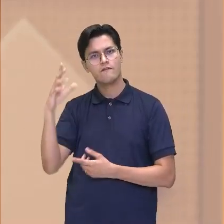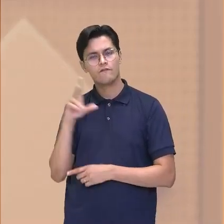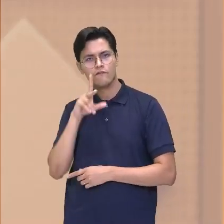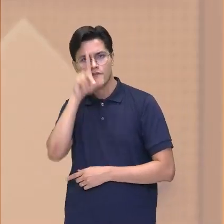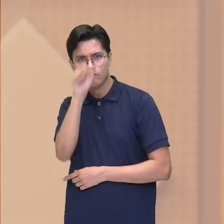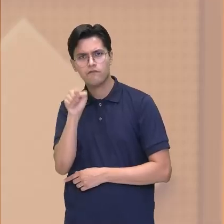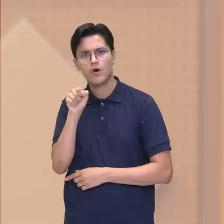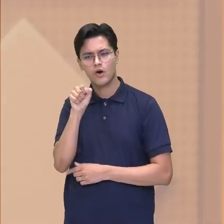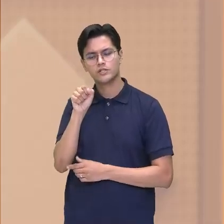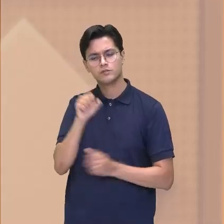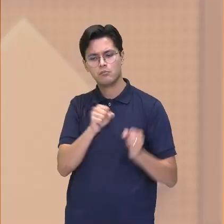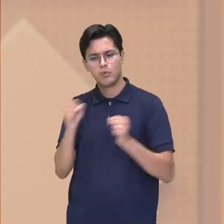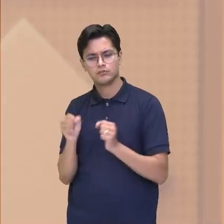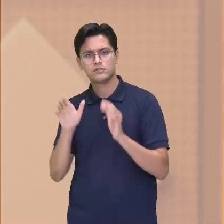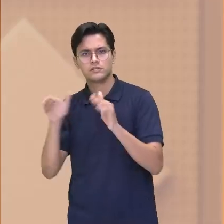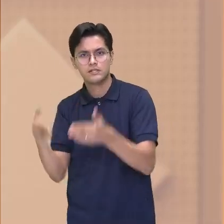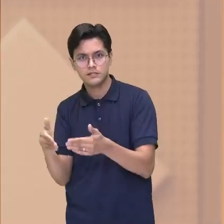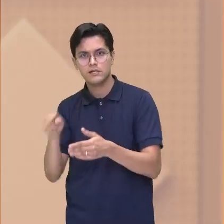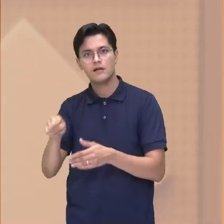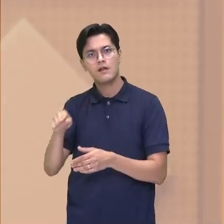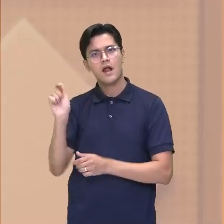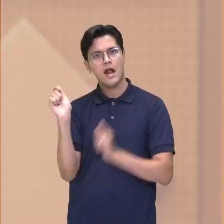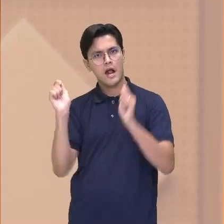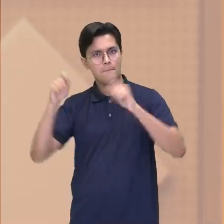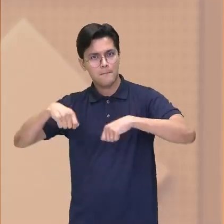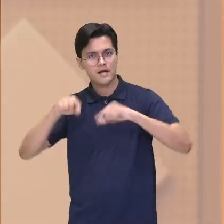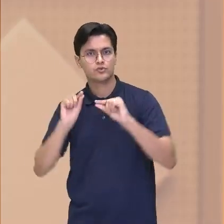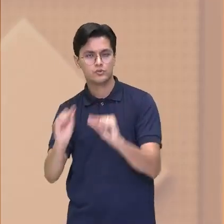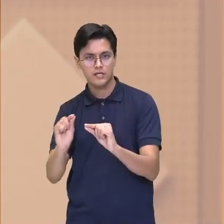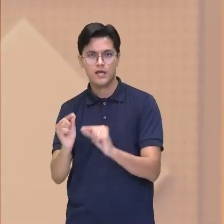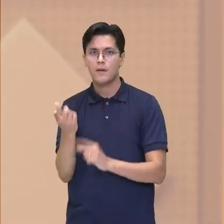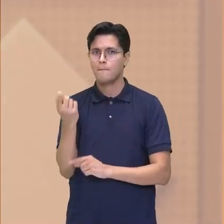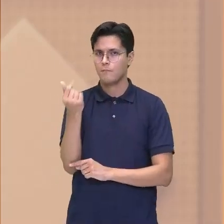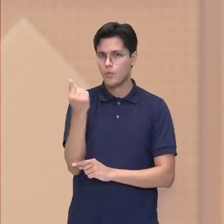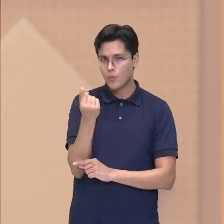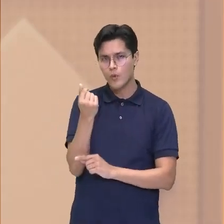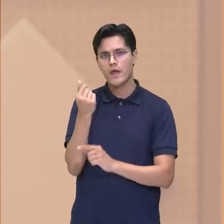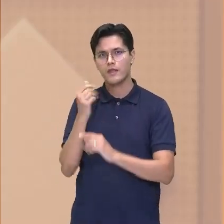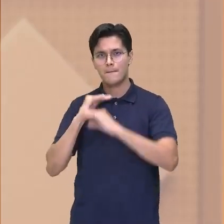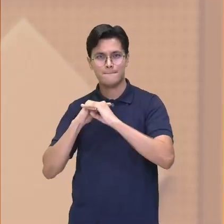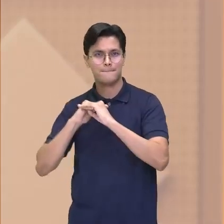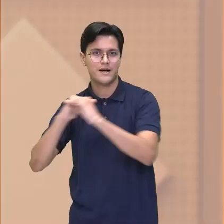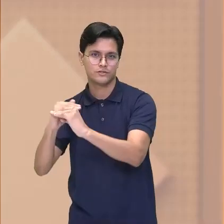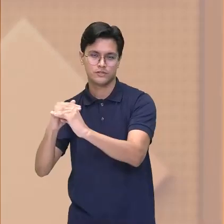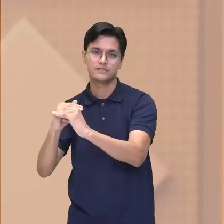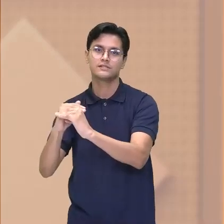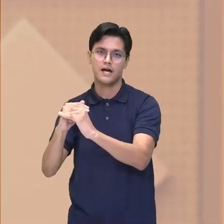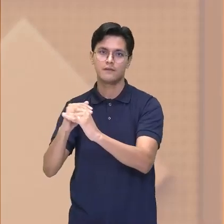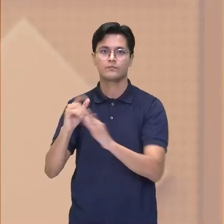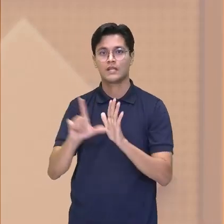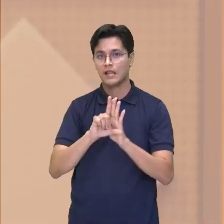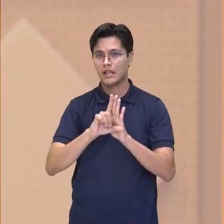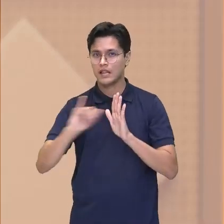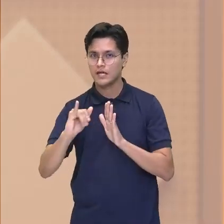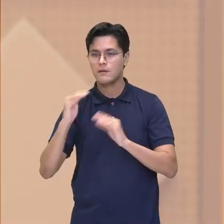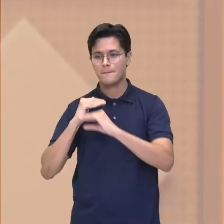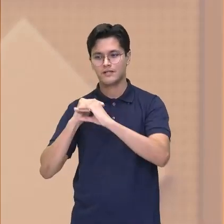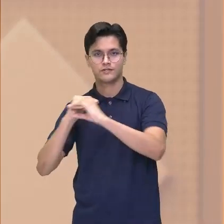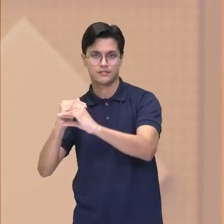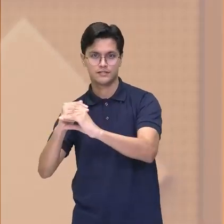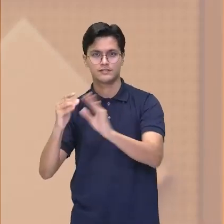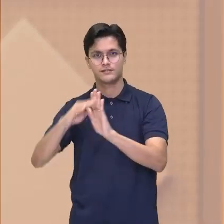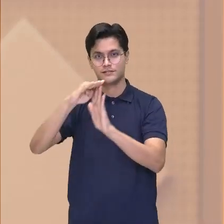moeda, quando ele padronizar a moeda, quando ele padronizar as leis. Por quê? quando esse comerciante ele precisa ir